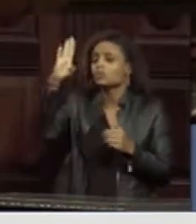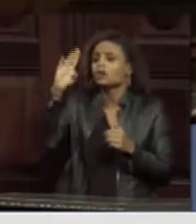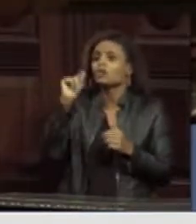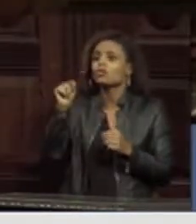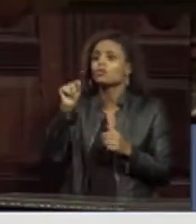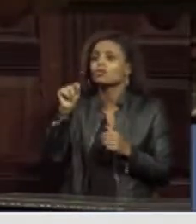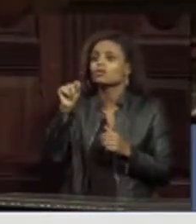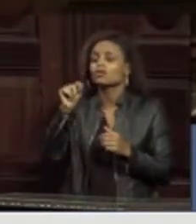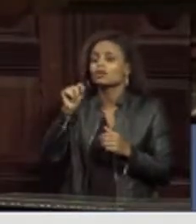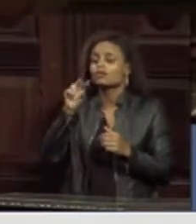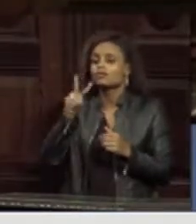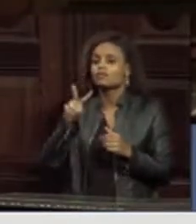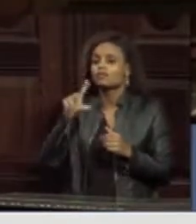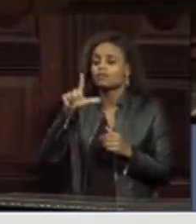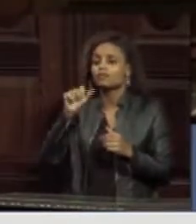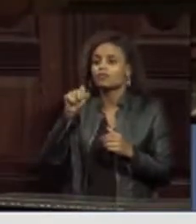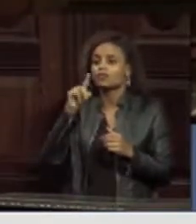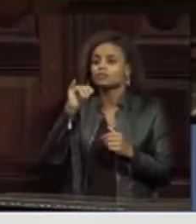Vladimir Palmeira.